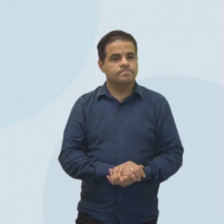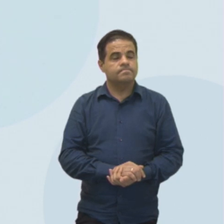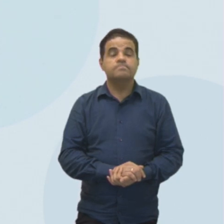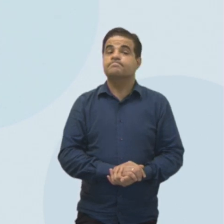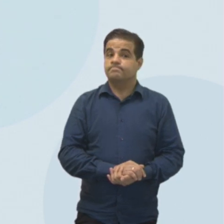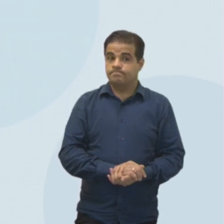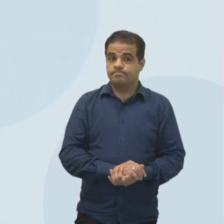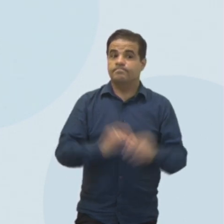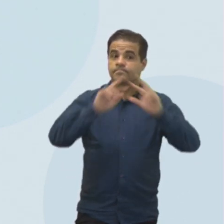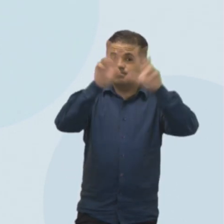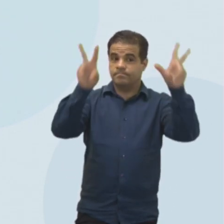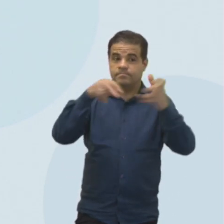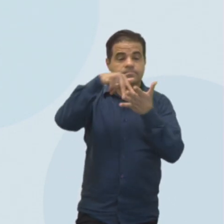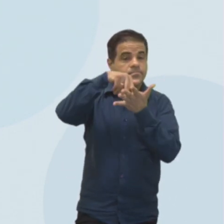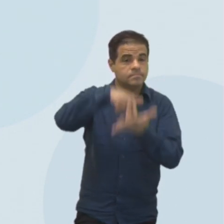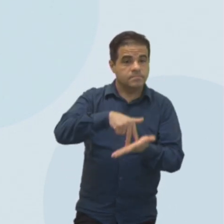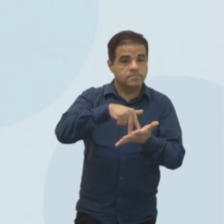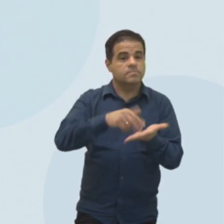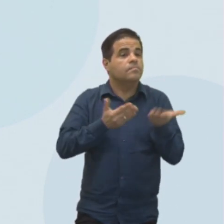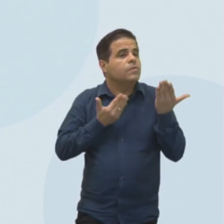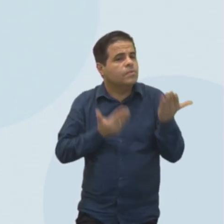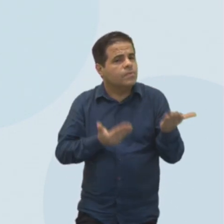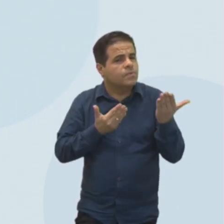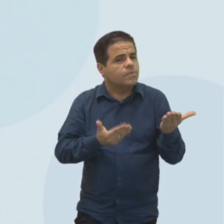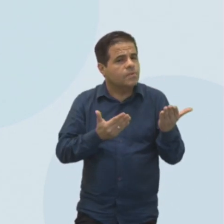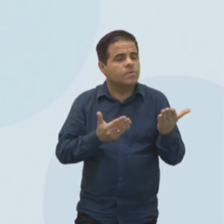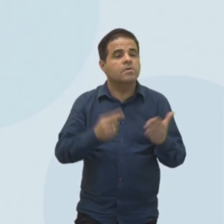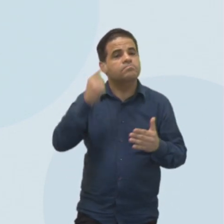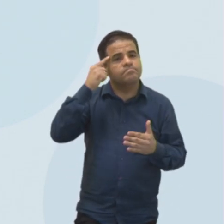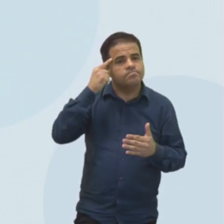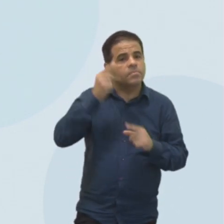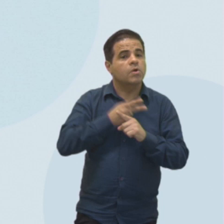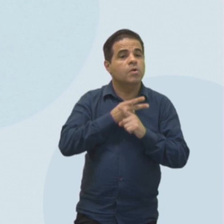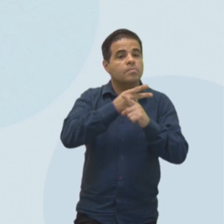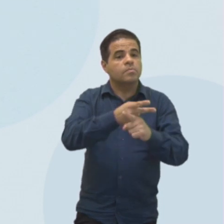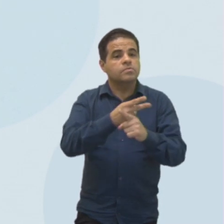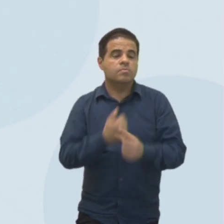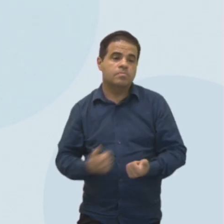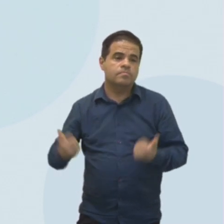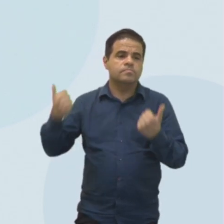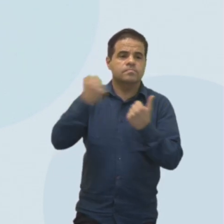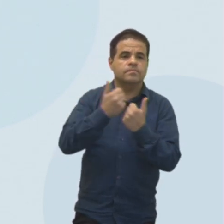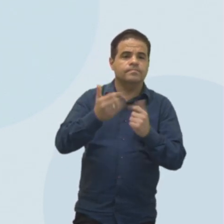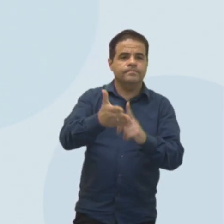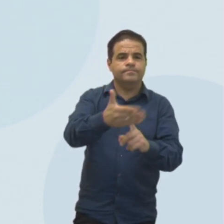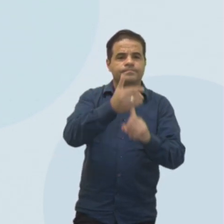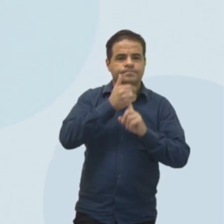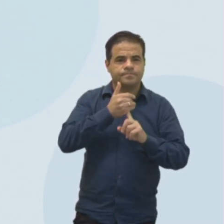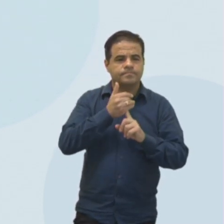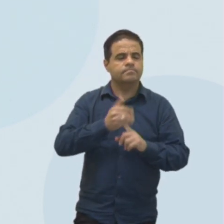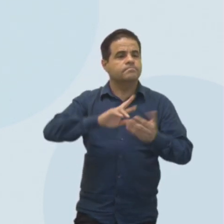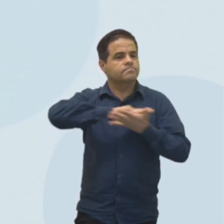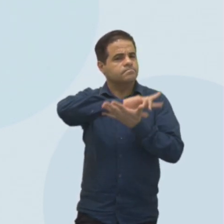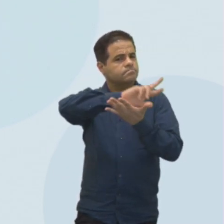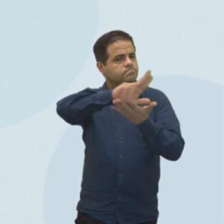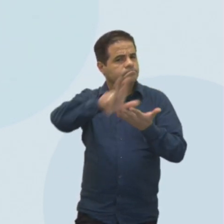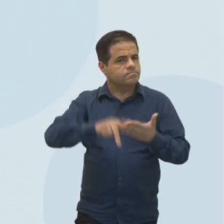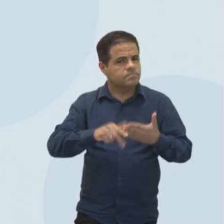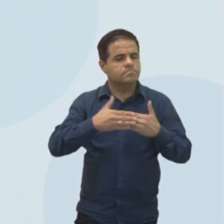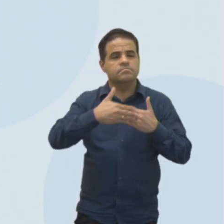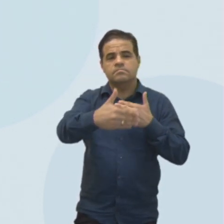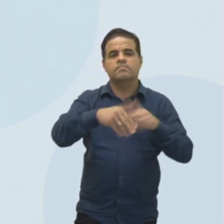Neste caso, o protagonismo juvenil e discente busca o acolhimento das pessoas em diversas singularidades